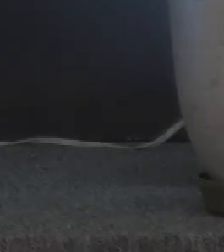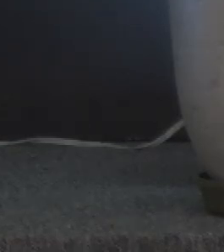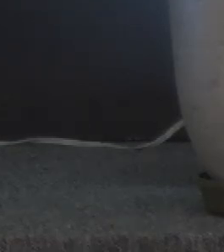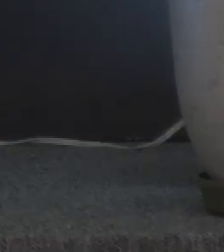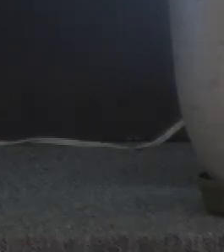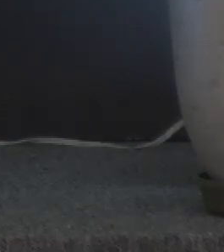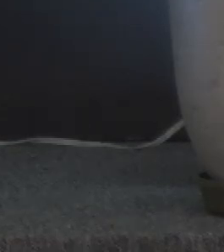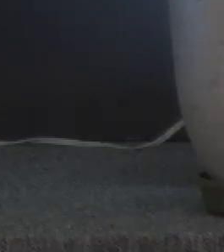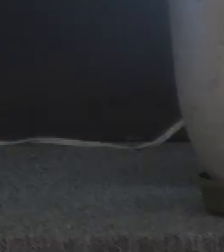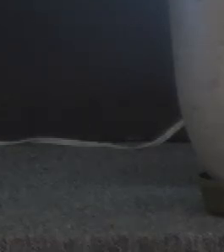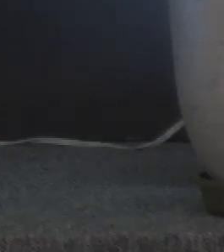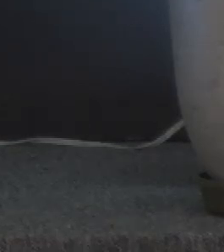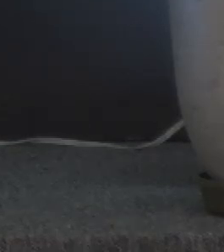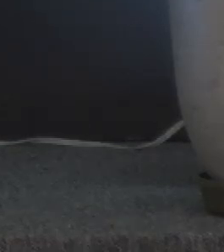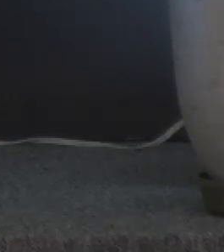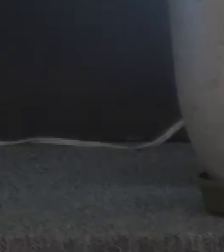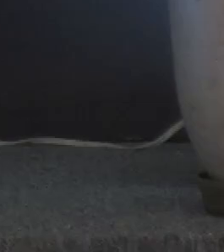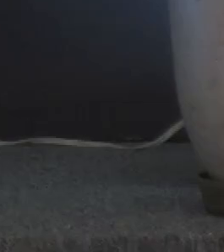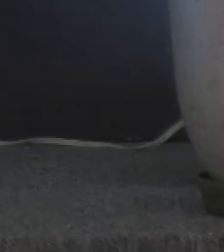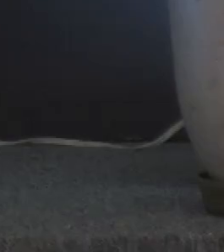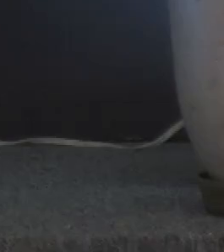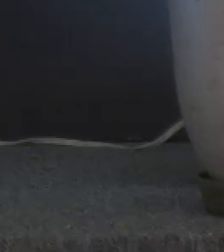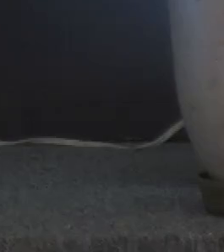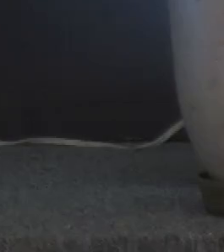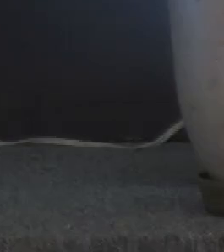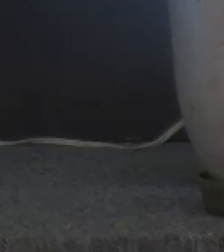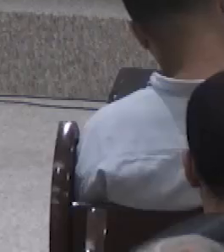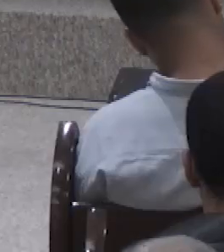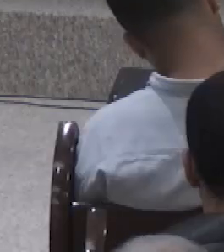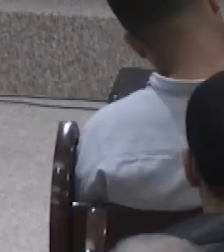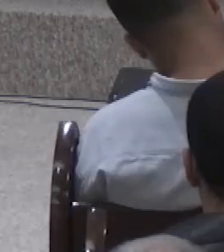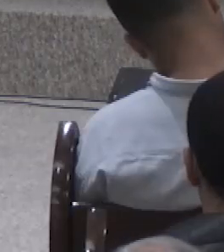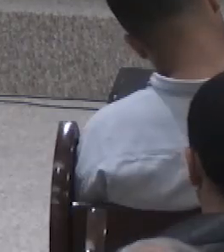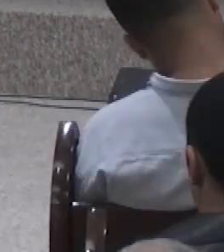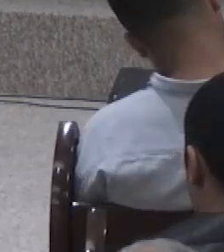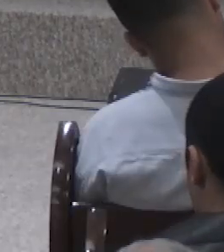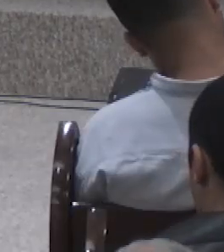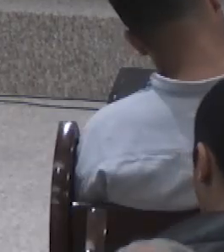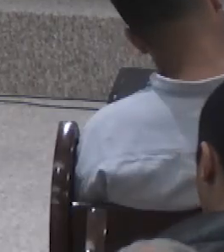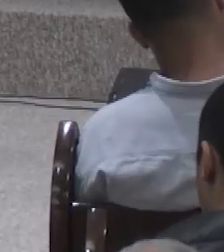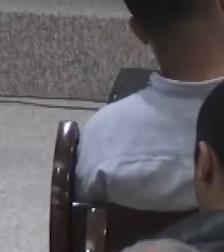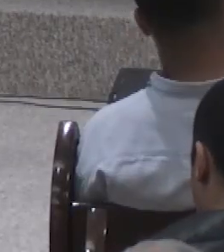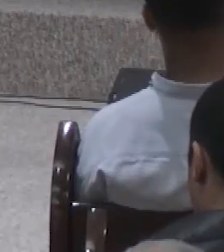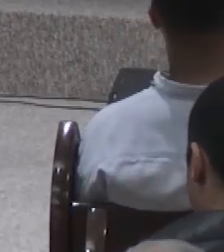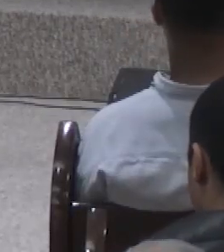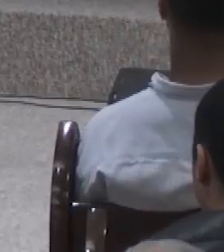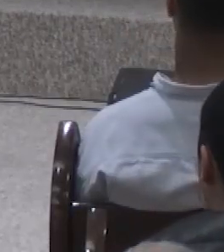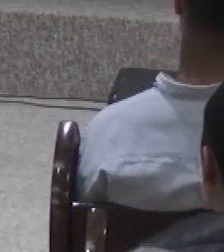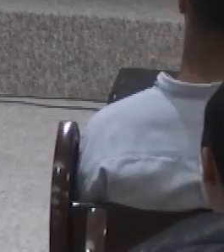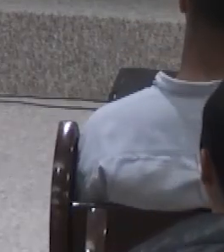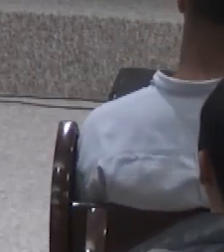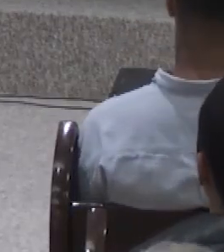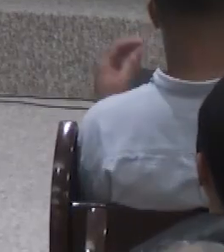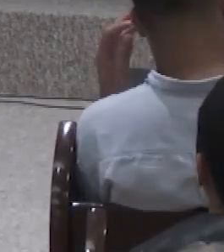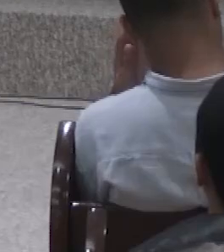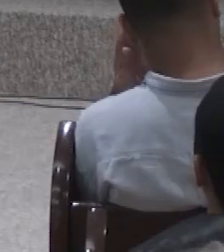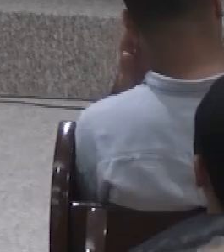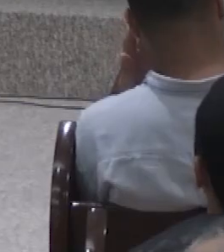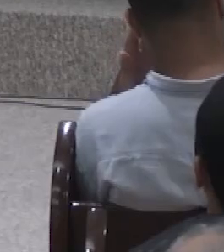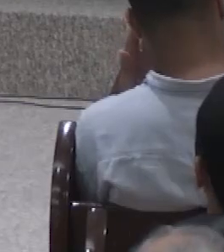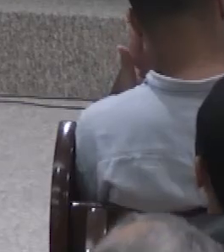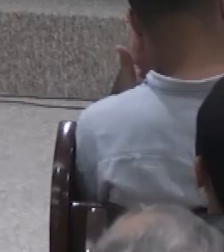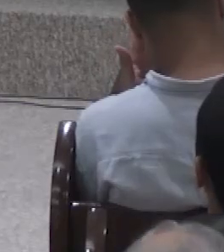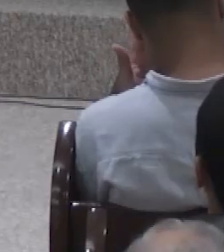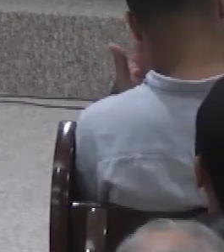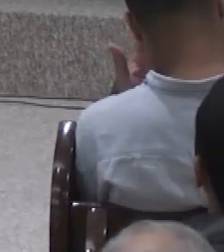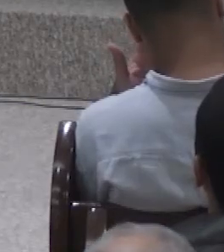Quando perguntaram para Jesus que sinal haveria da sua volta